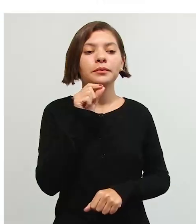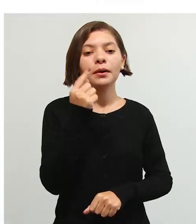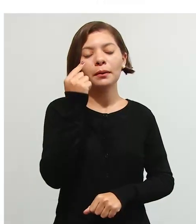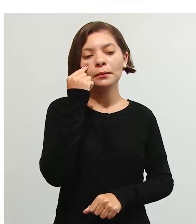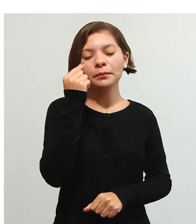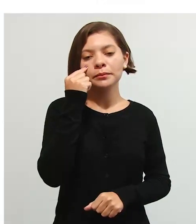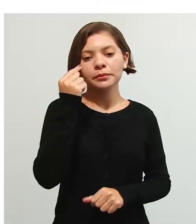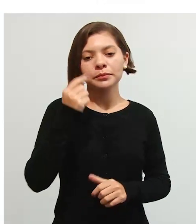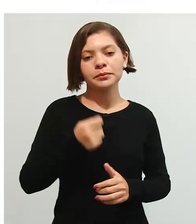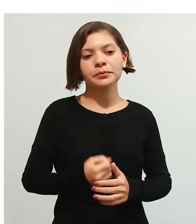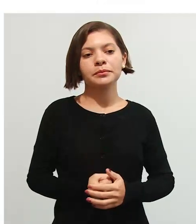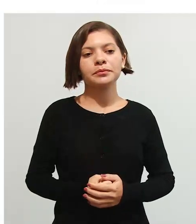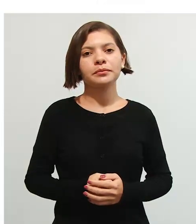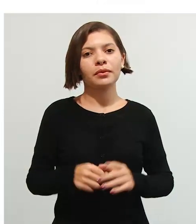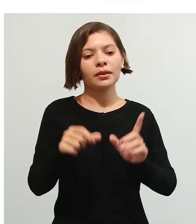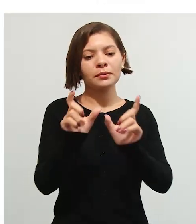aqui